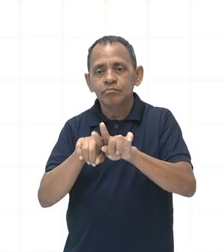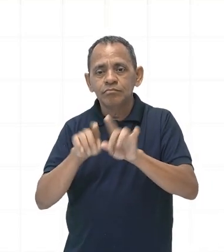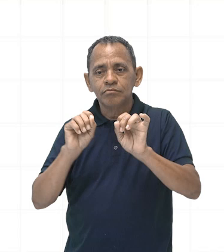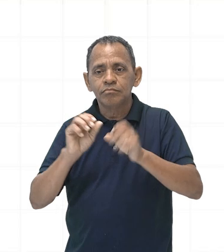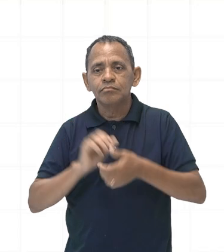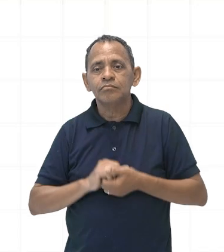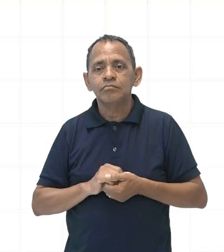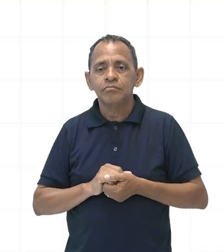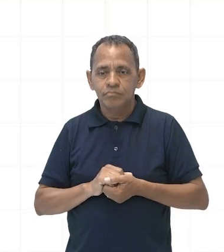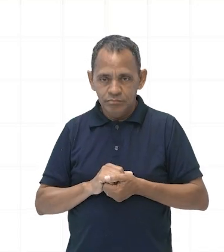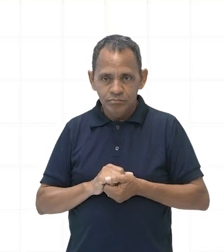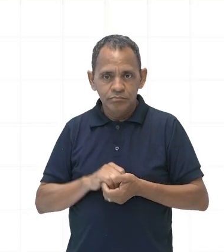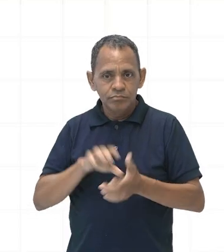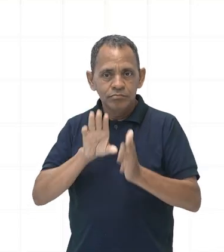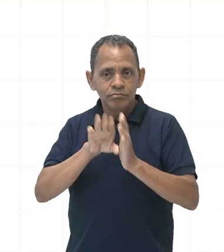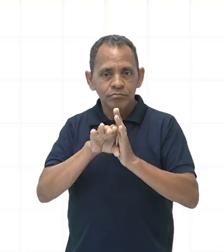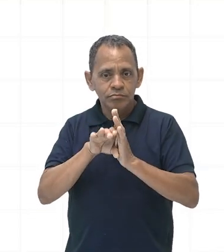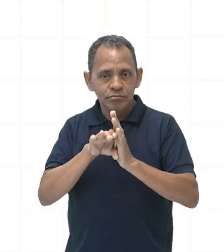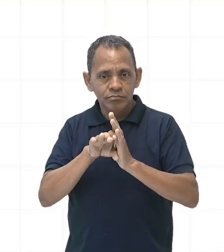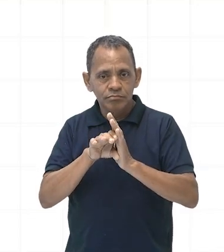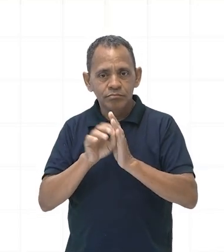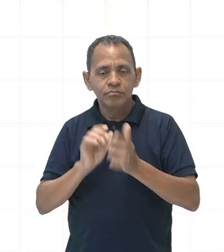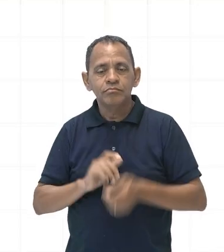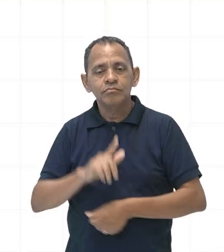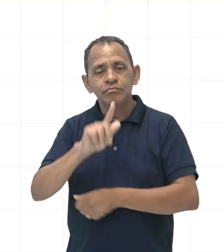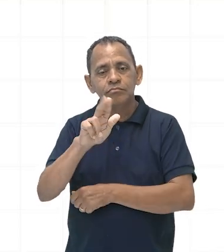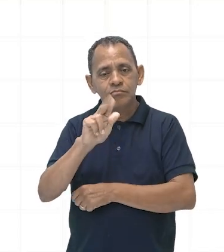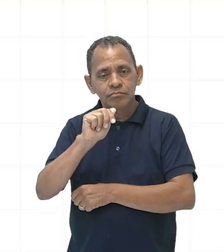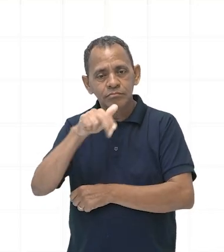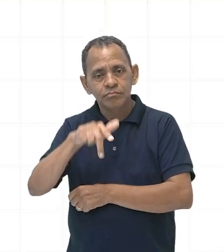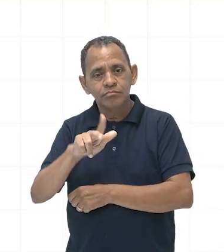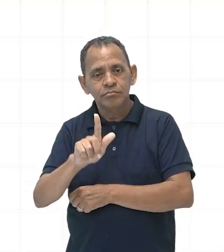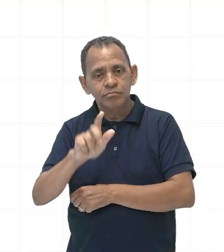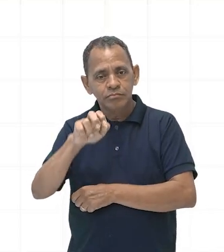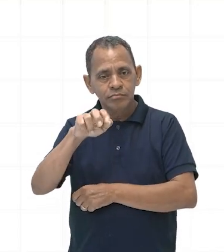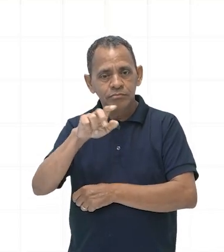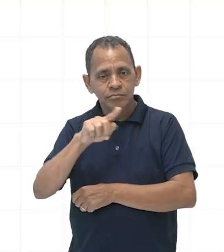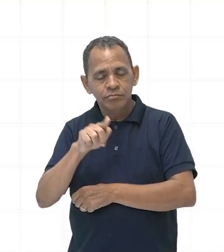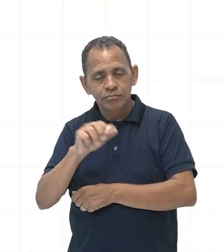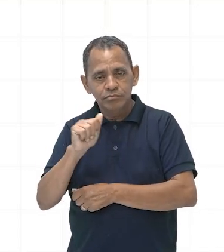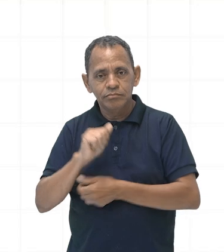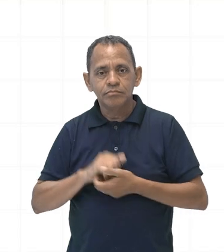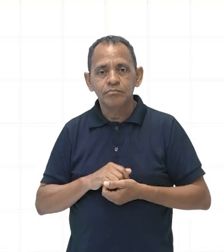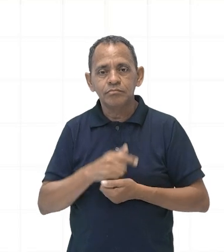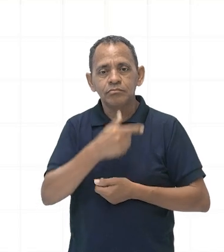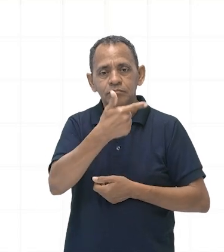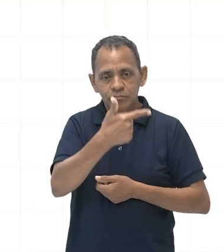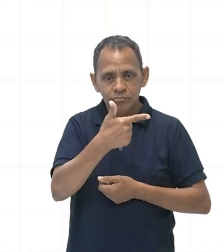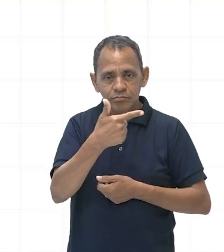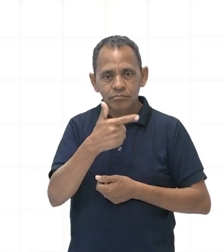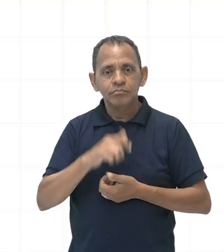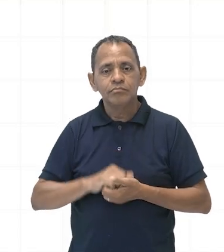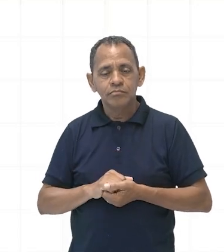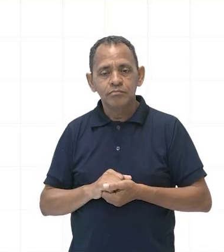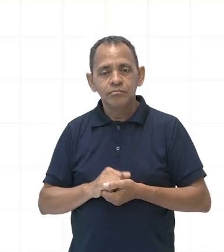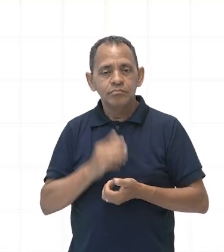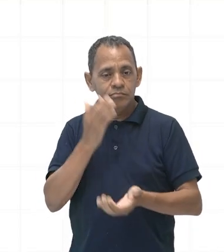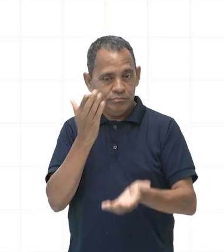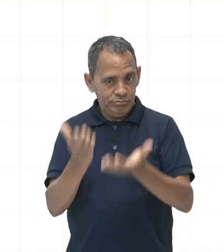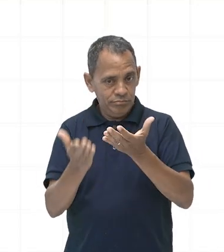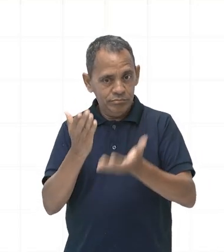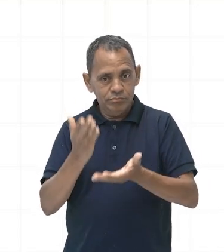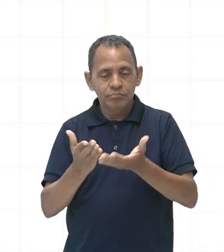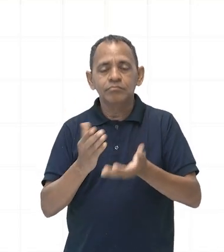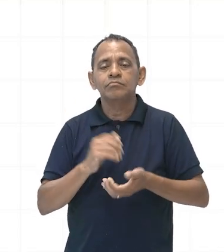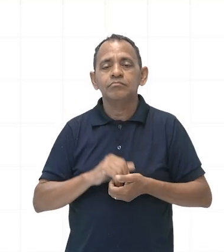breve definição, né, dessas grandezas. Duas grandezas são diretamente proporcionais, então grave